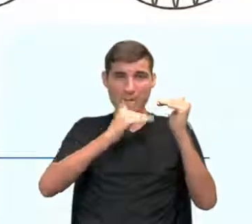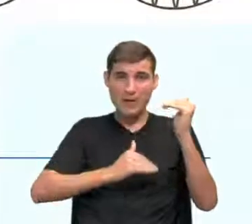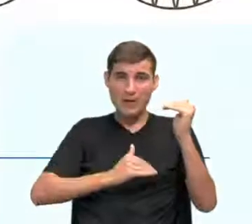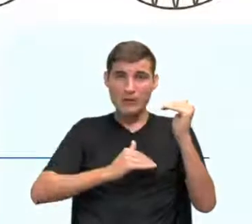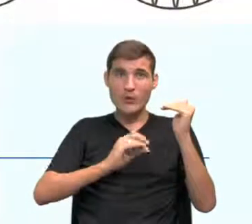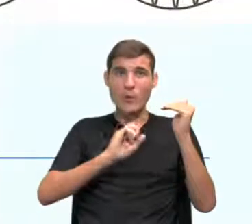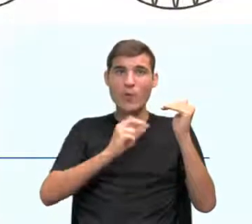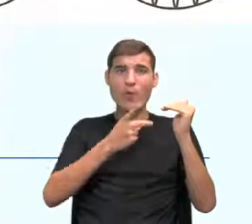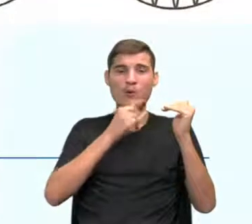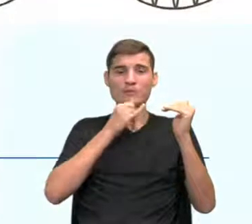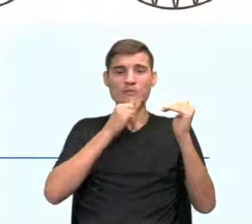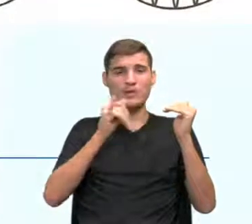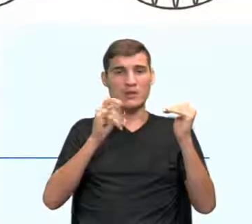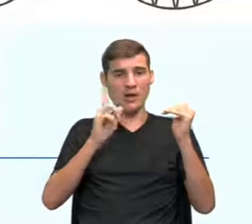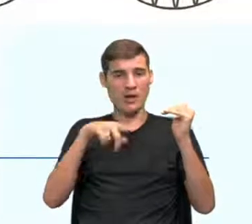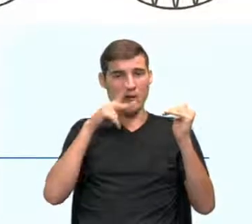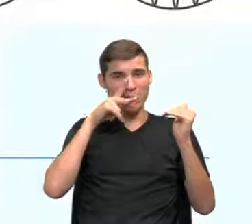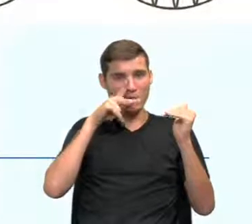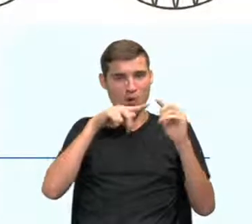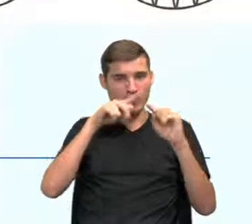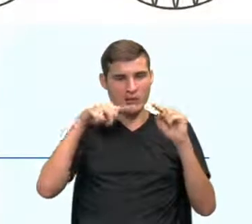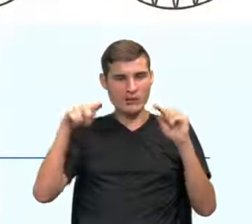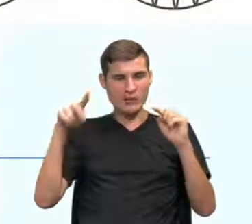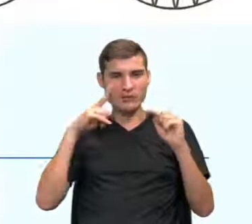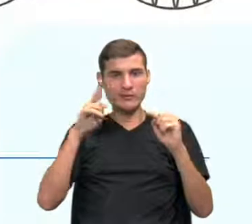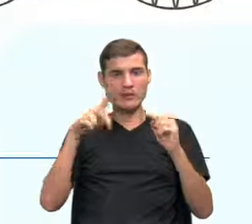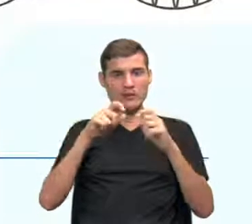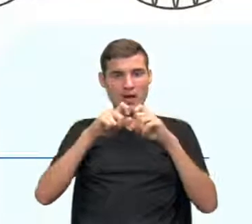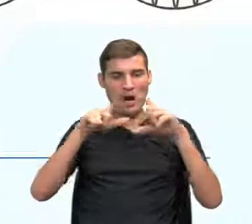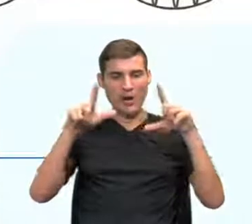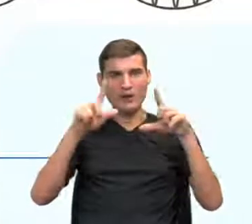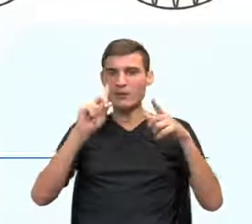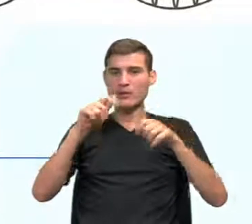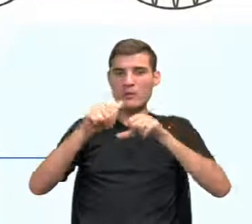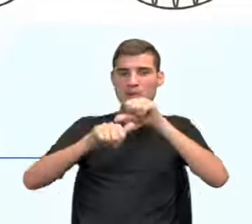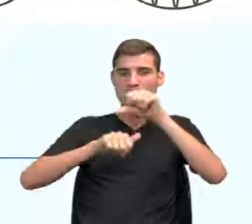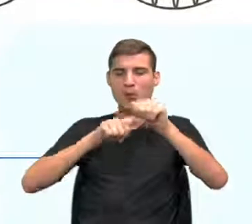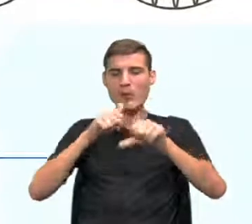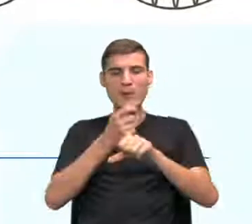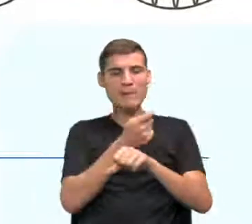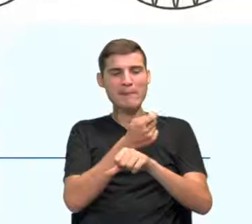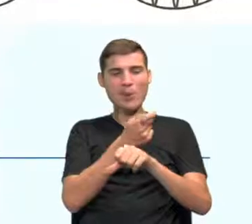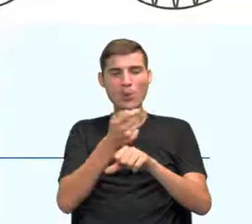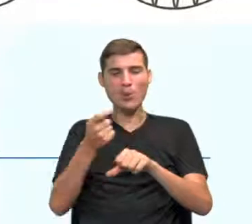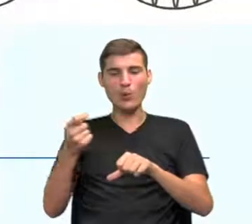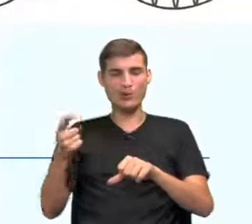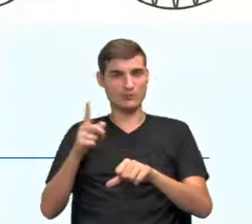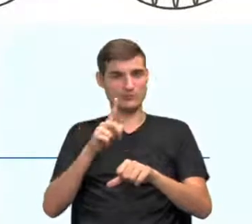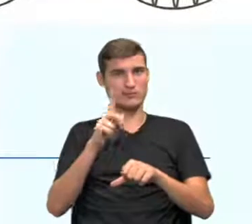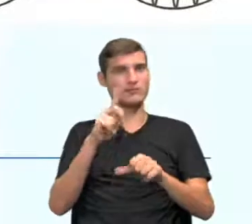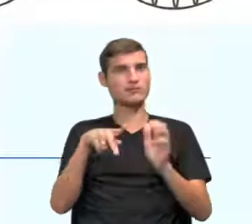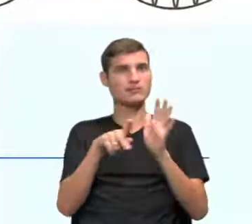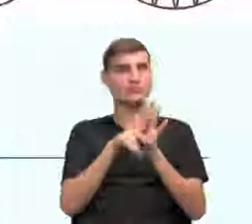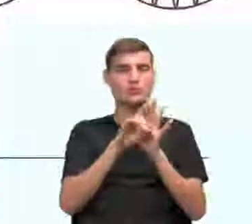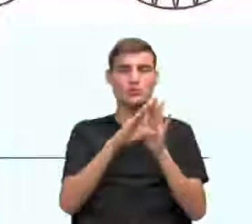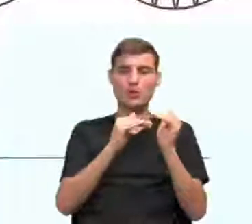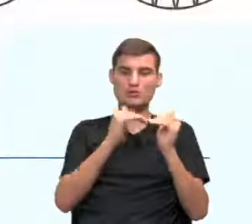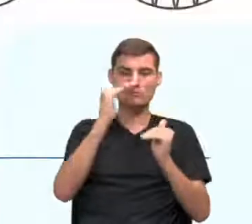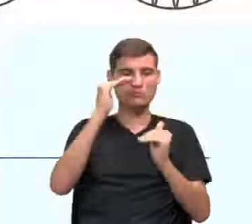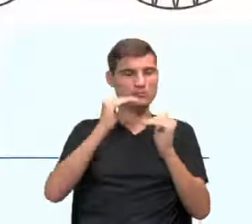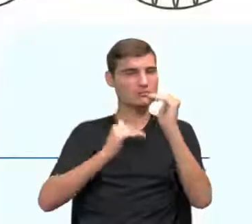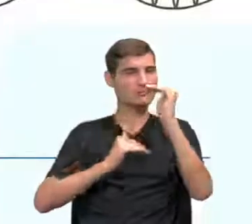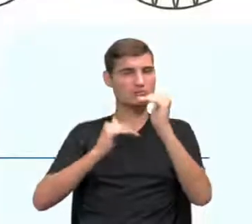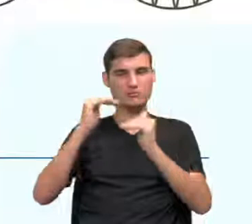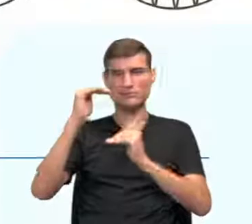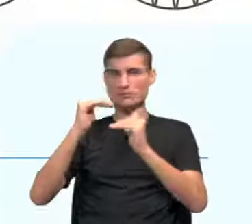ou eu transmito em uma frequência alta. Eu não vou modificando a frequência aos poucos. Não, eu só transmito em